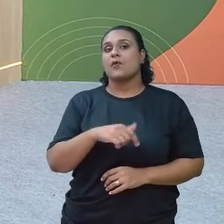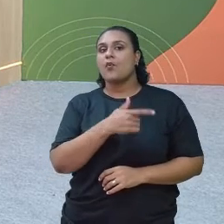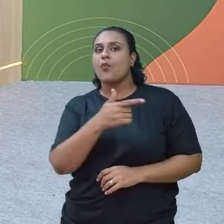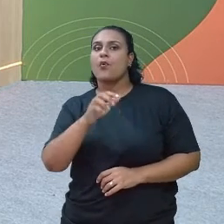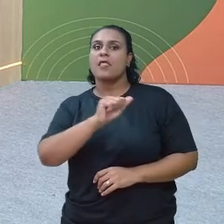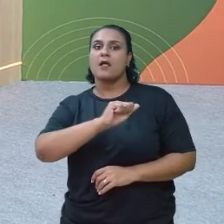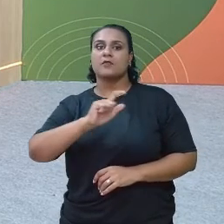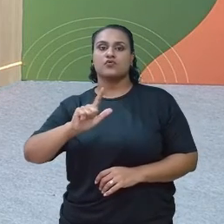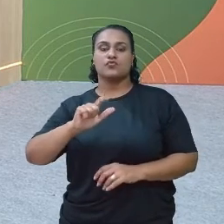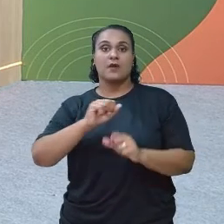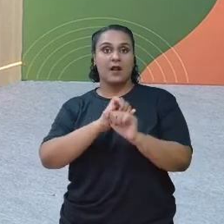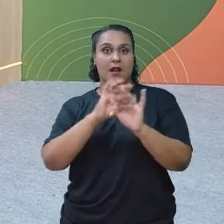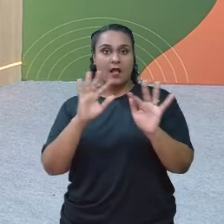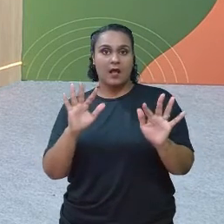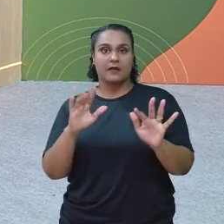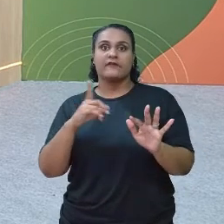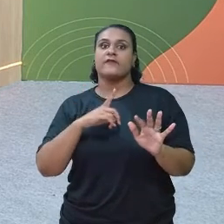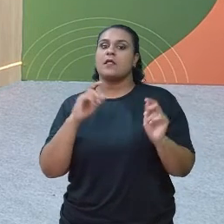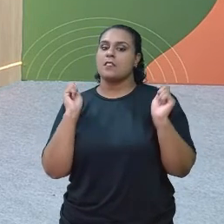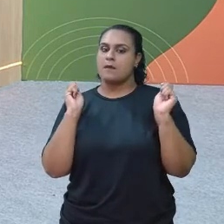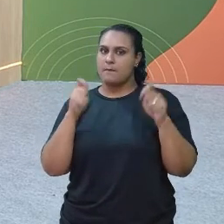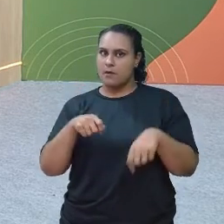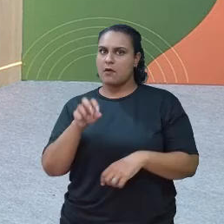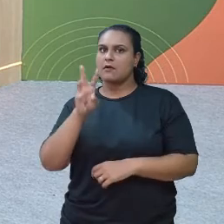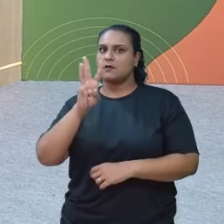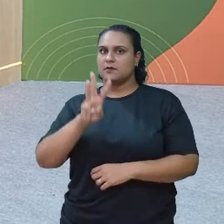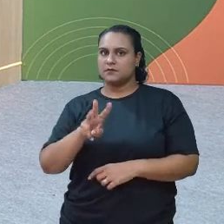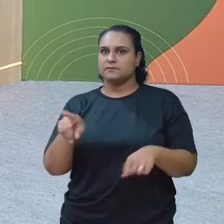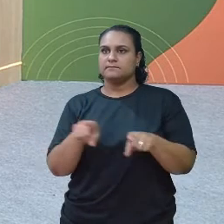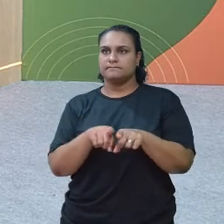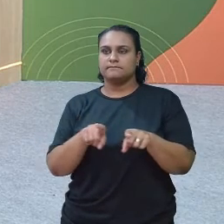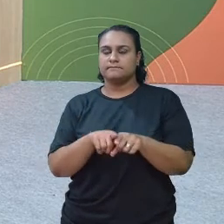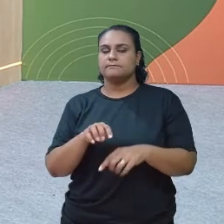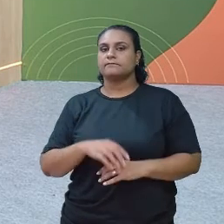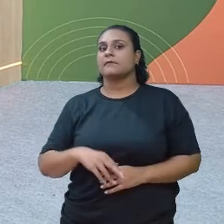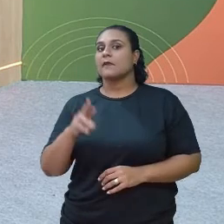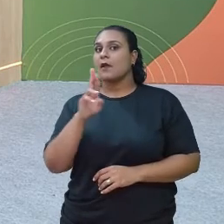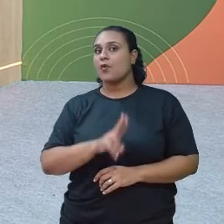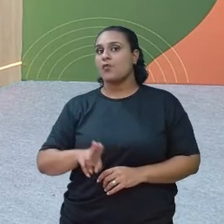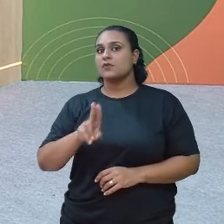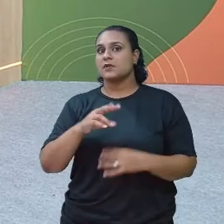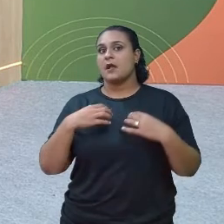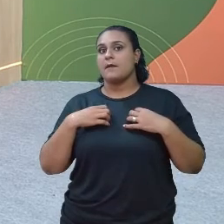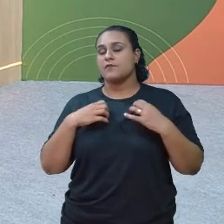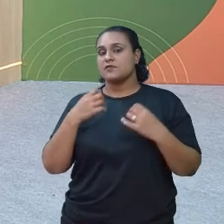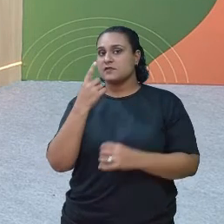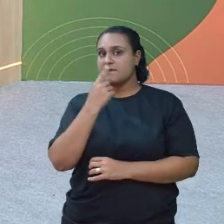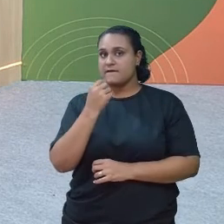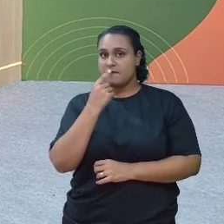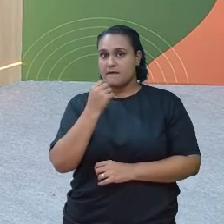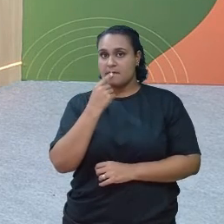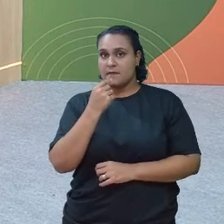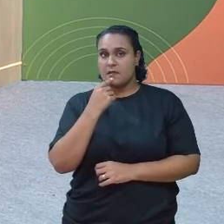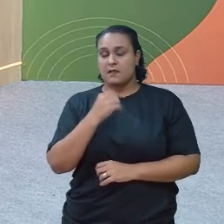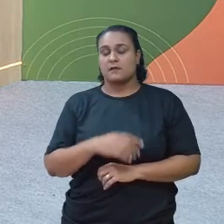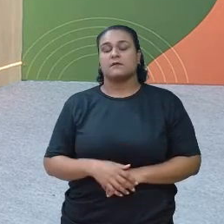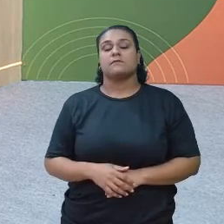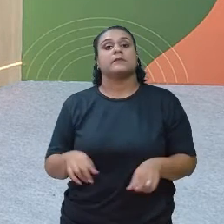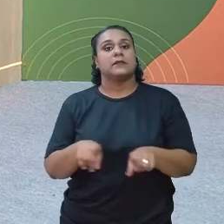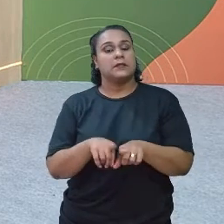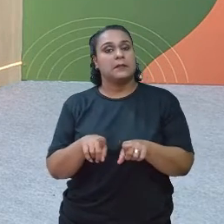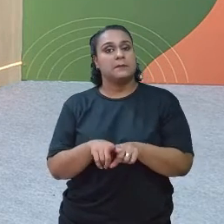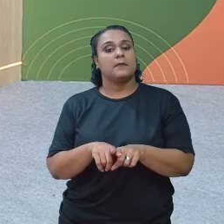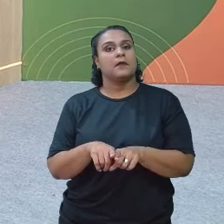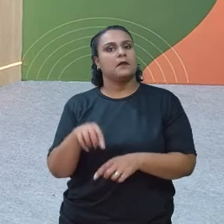aqui, ela também vai ter 3 possibilidades. E ela utilizando essa blusa xadrez, ela também